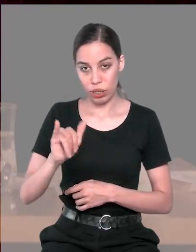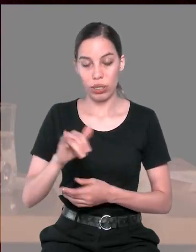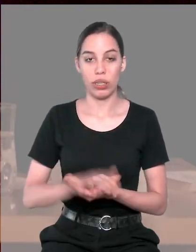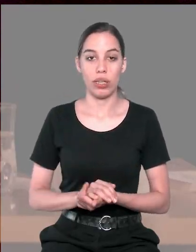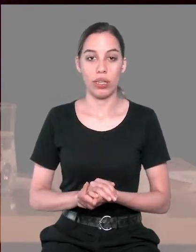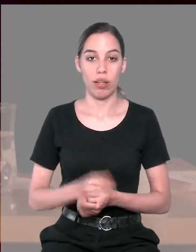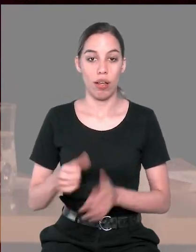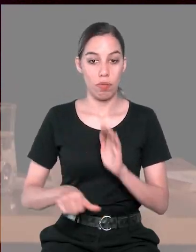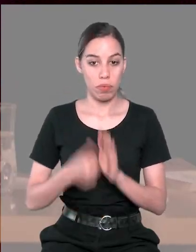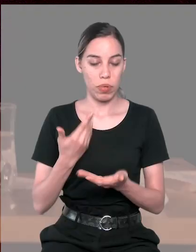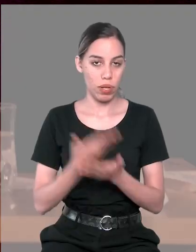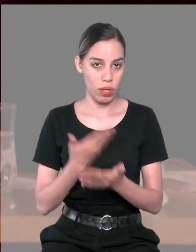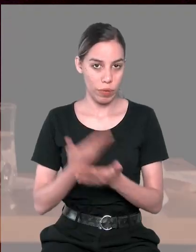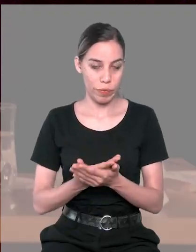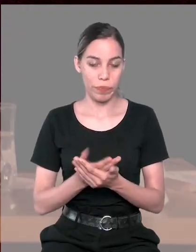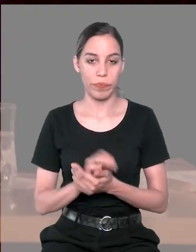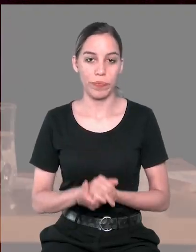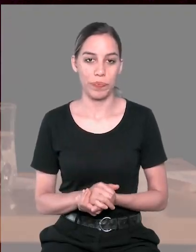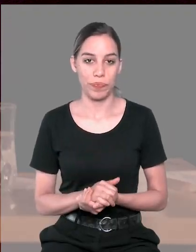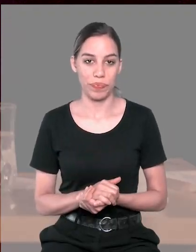do curso de poética. Né?